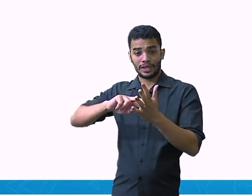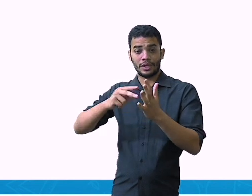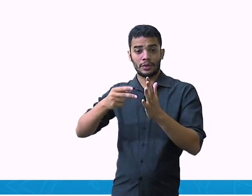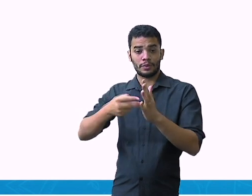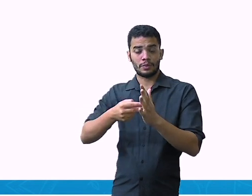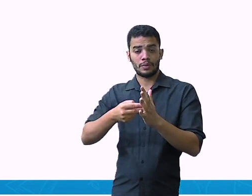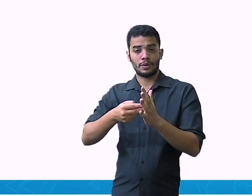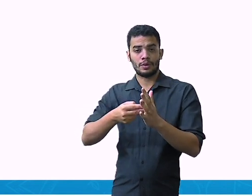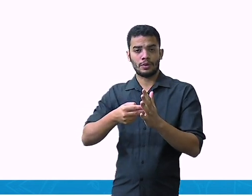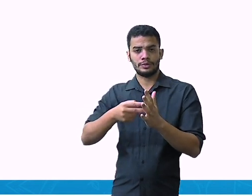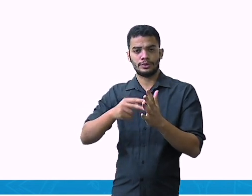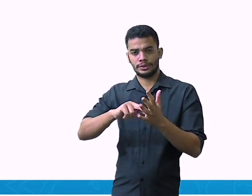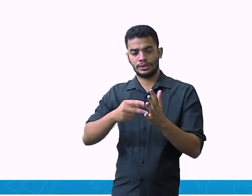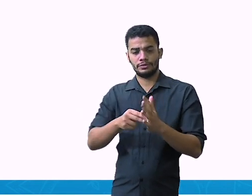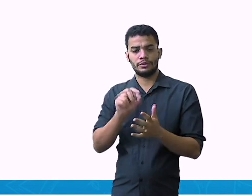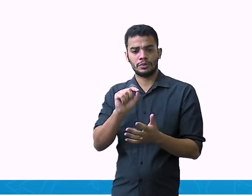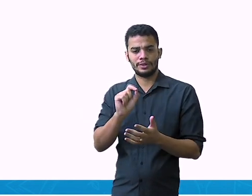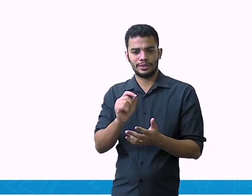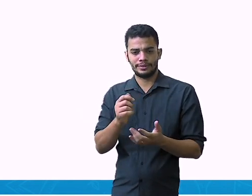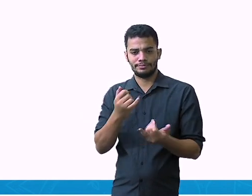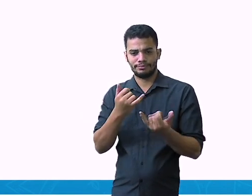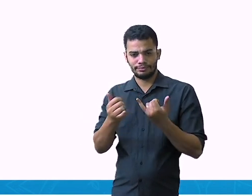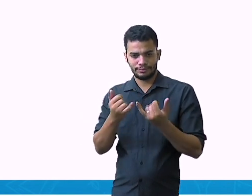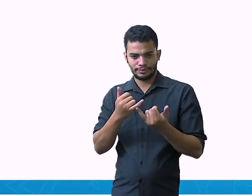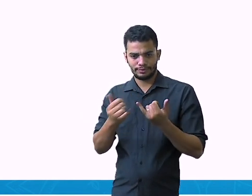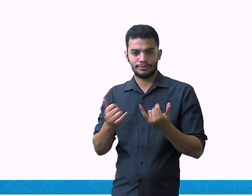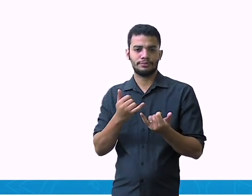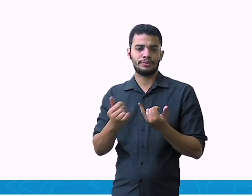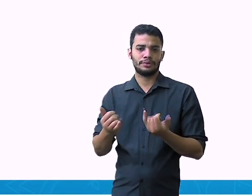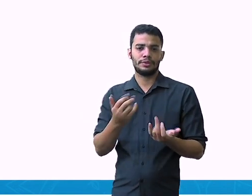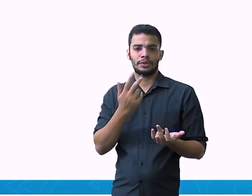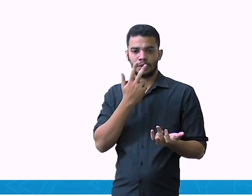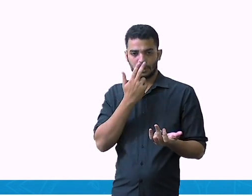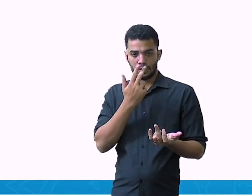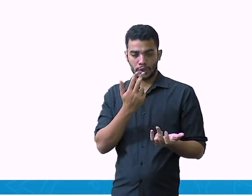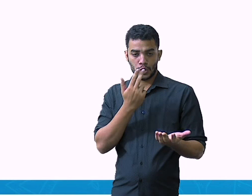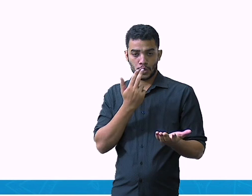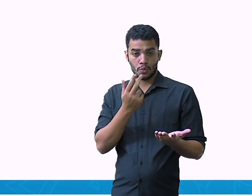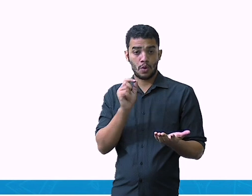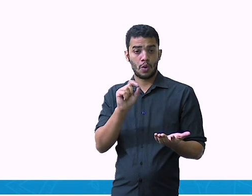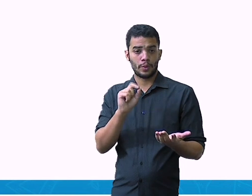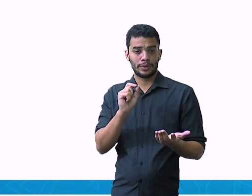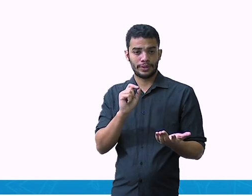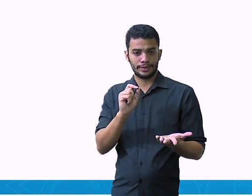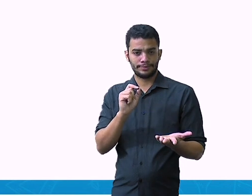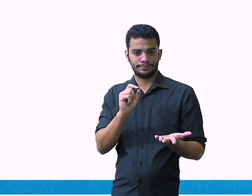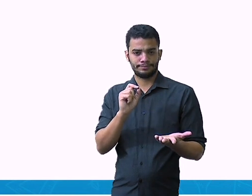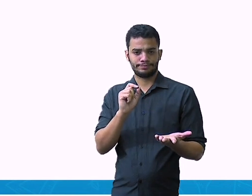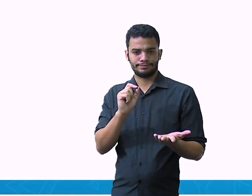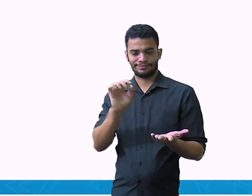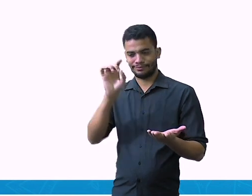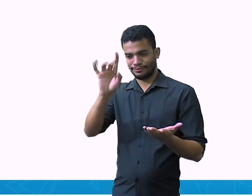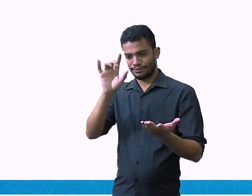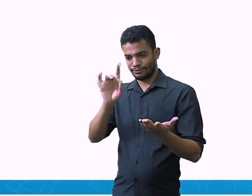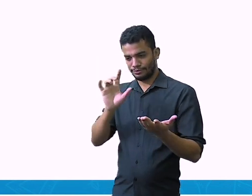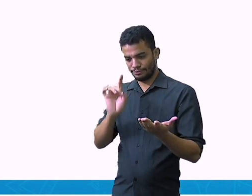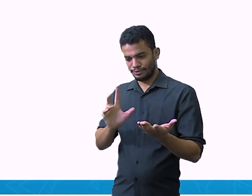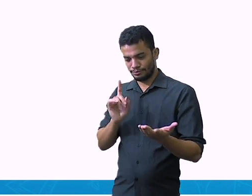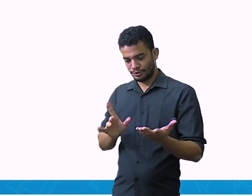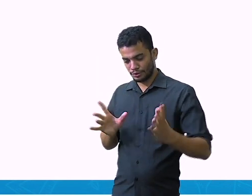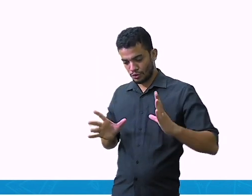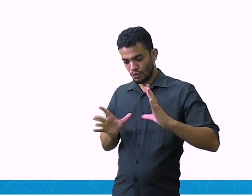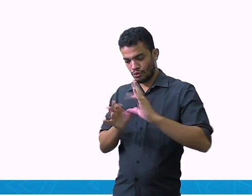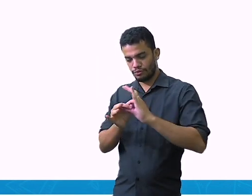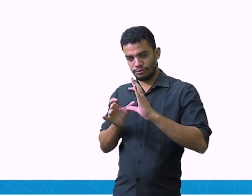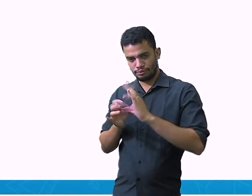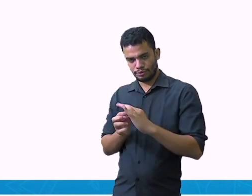coisa, é igual a 3/6, é igual a 4/8 e é igual a 5/10.